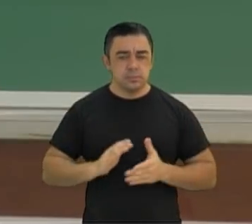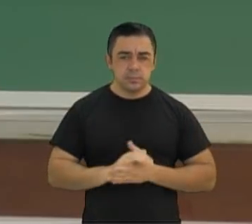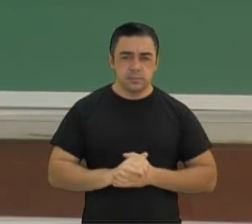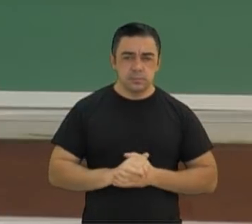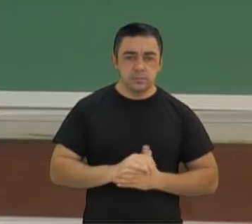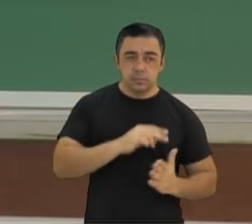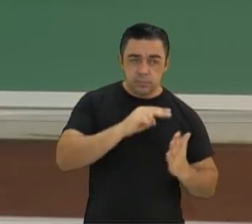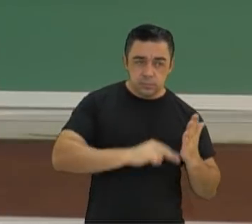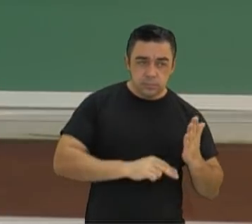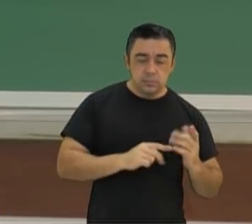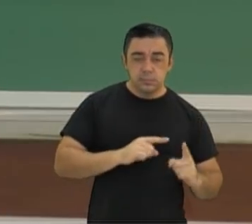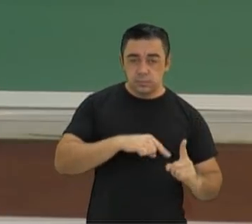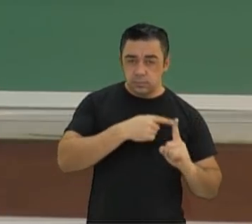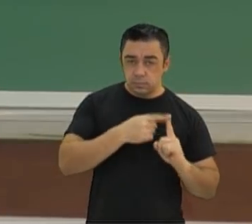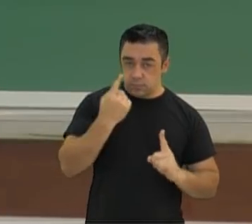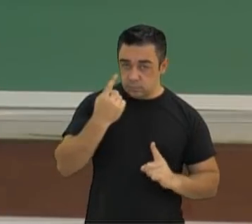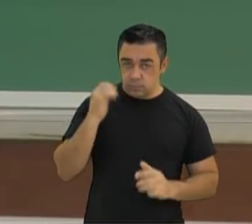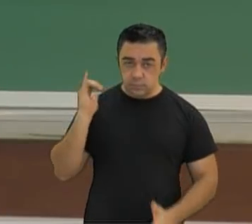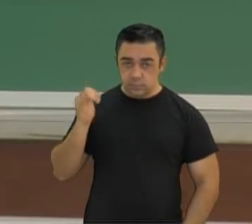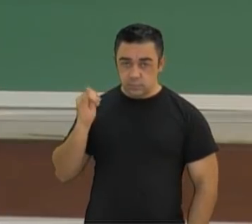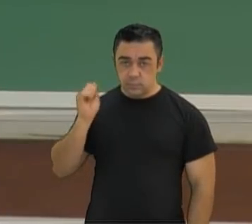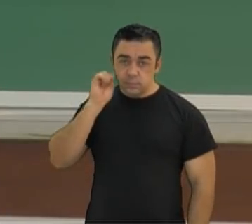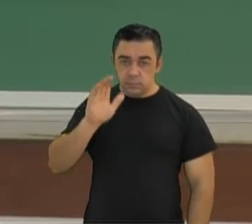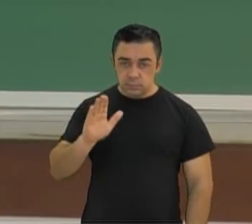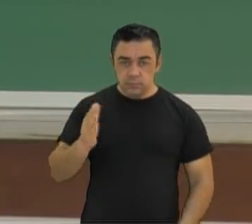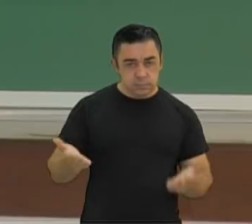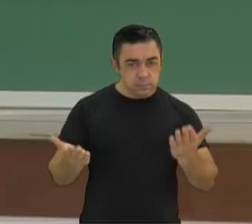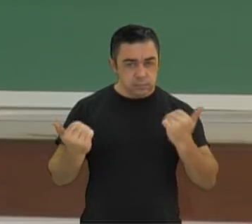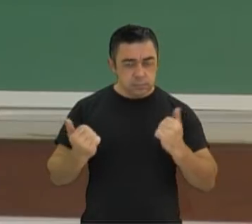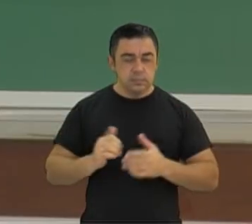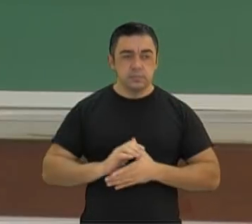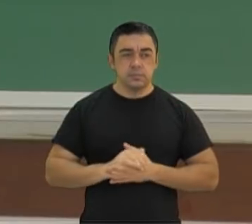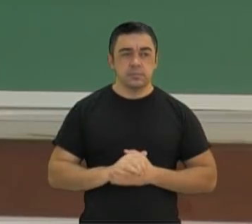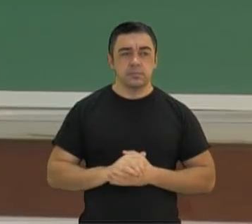Leia mais uma tirinha da revista Relatos Azuis. Leia comigo.